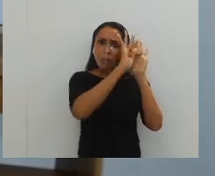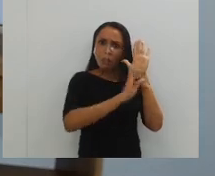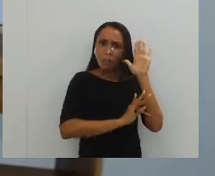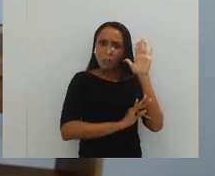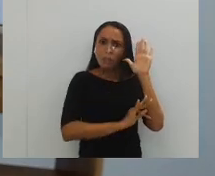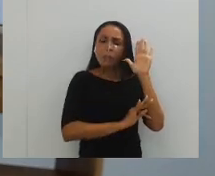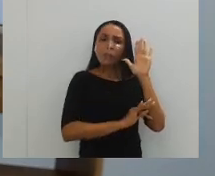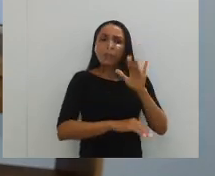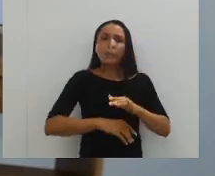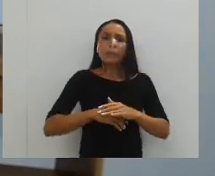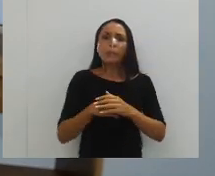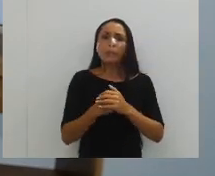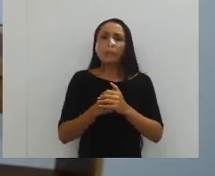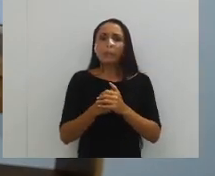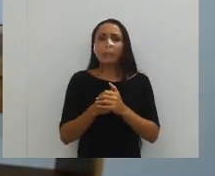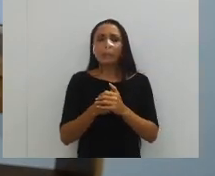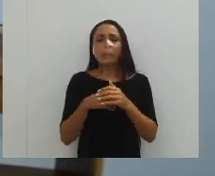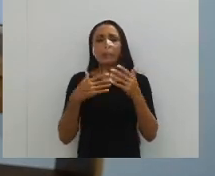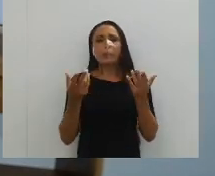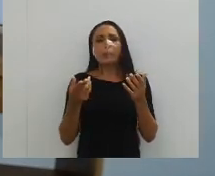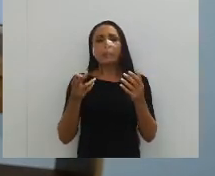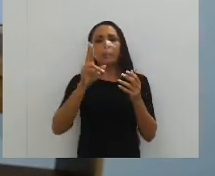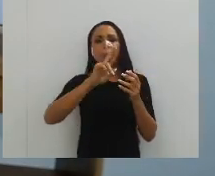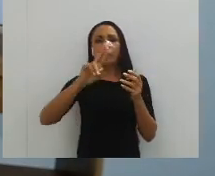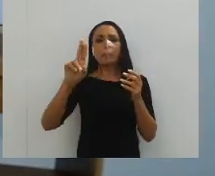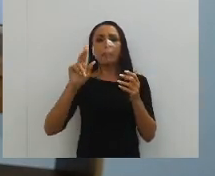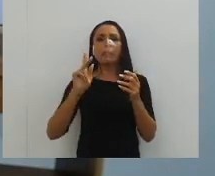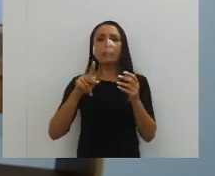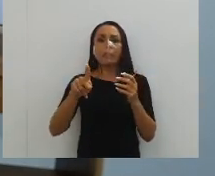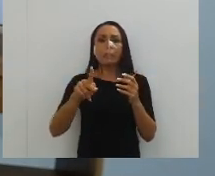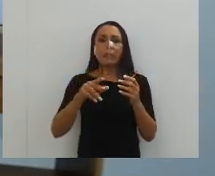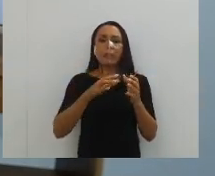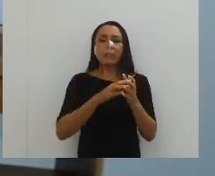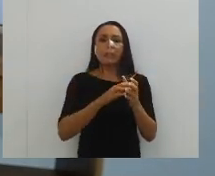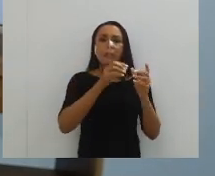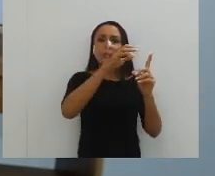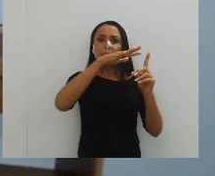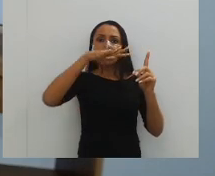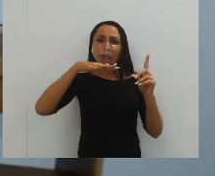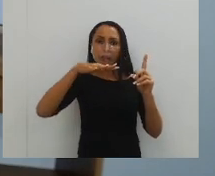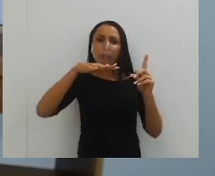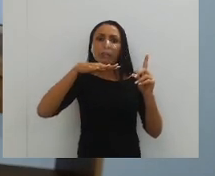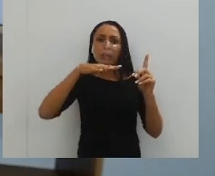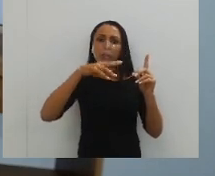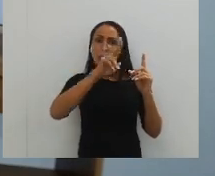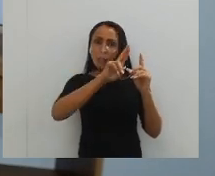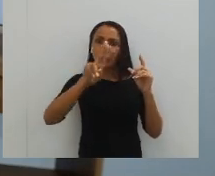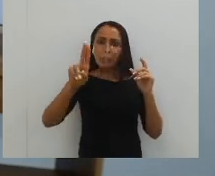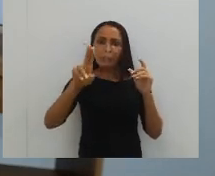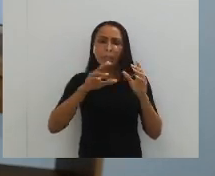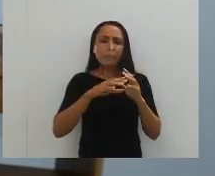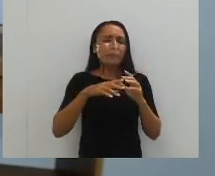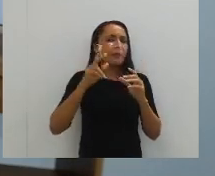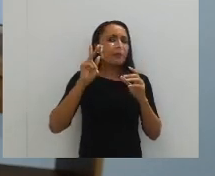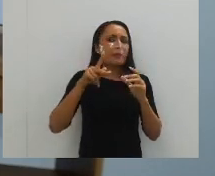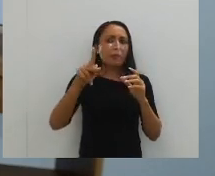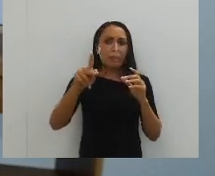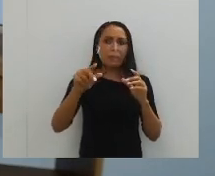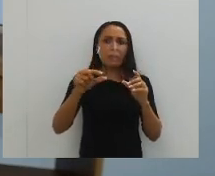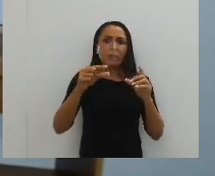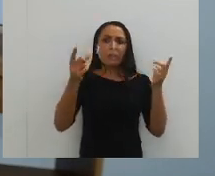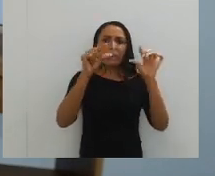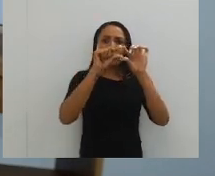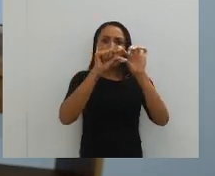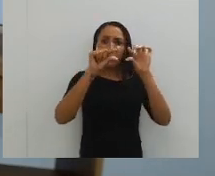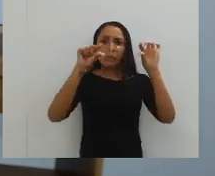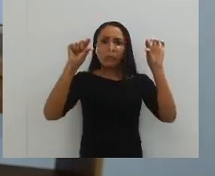científico em qualquer texto, esse nome científico ele sempre vai ser destacado. esse nome científico você sempre vai ter que dar um jeito